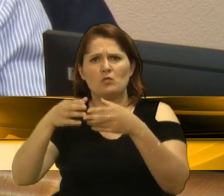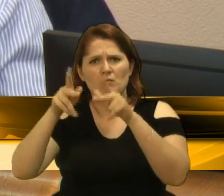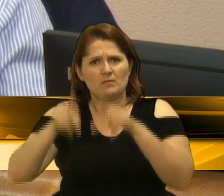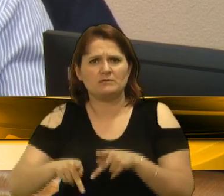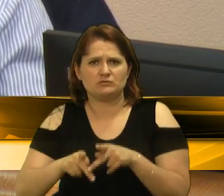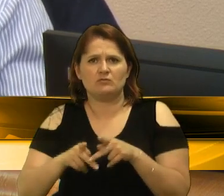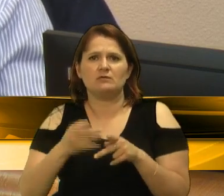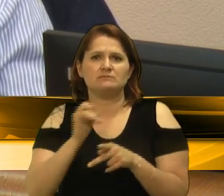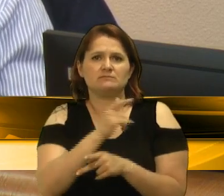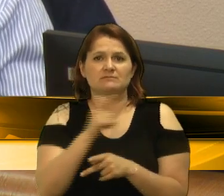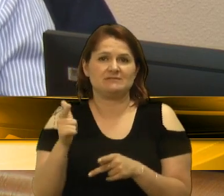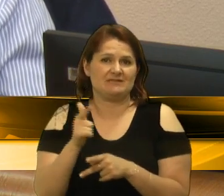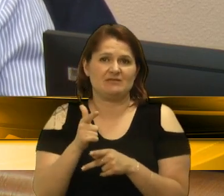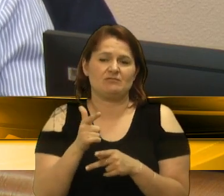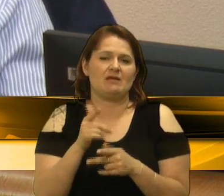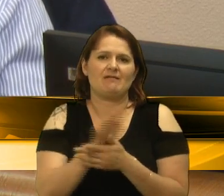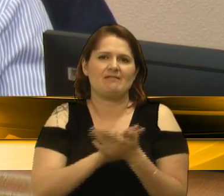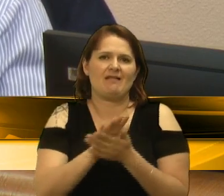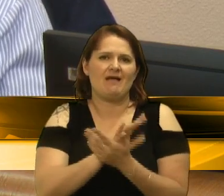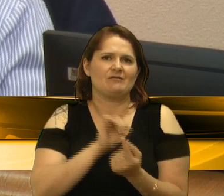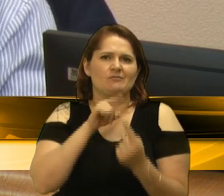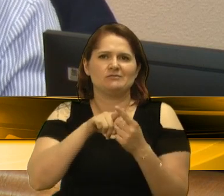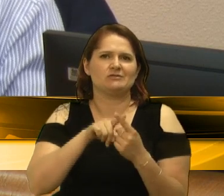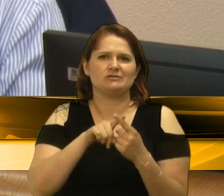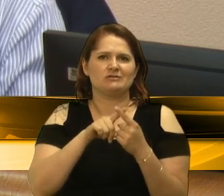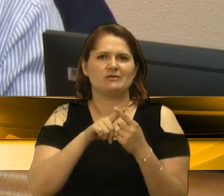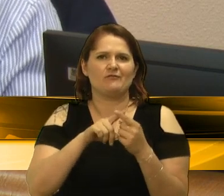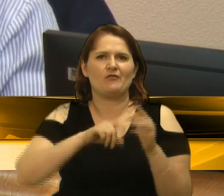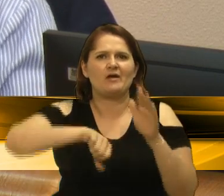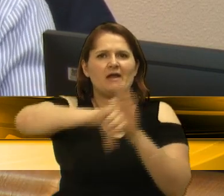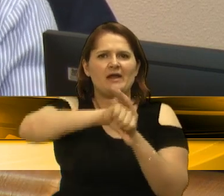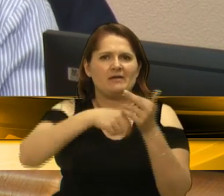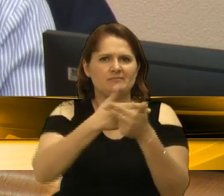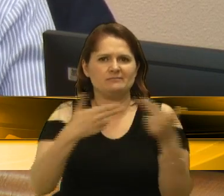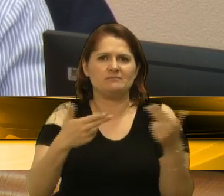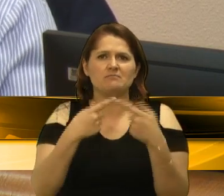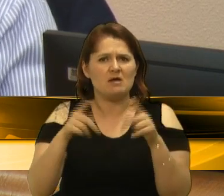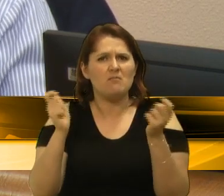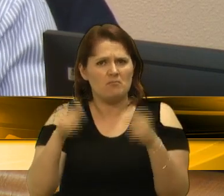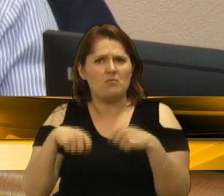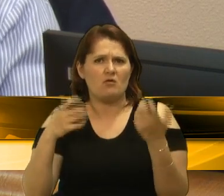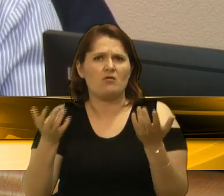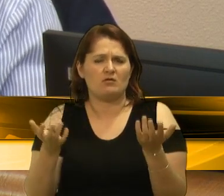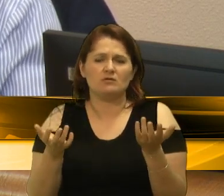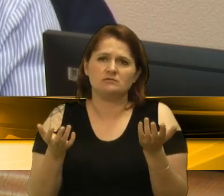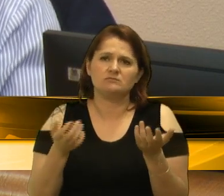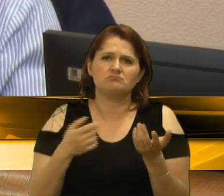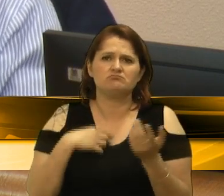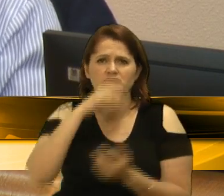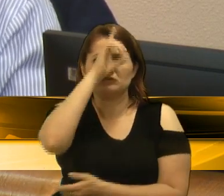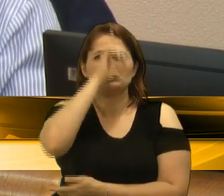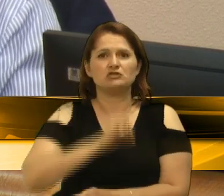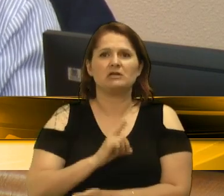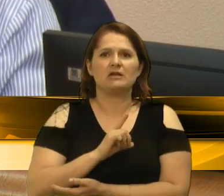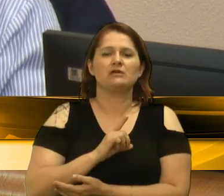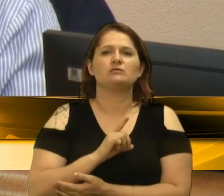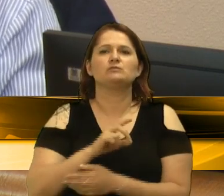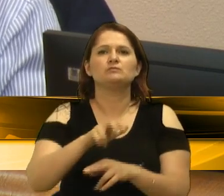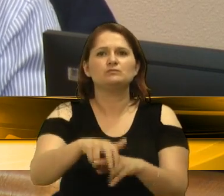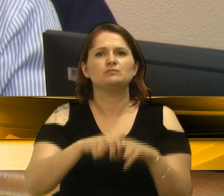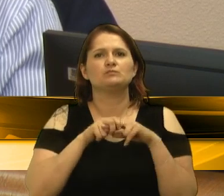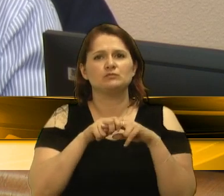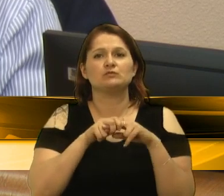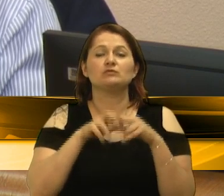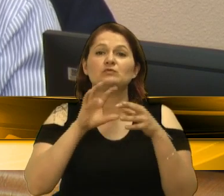reunião anteriormente convocada para o mesmo local e o prévio aviso à autoridade competente. Não se ignora a verdade que liberdade de reunião não é um